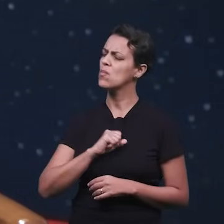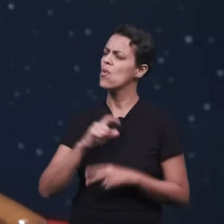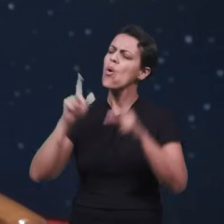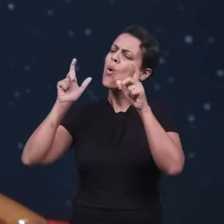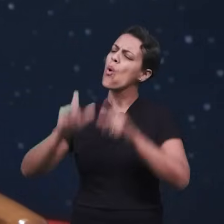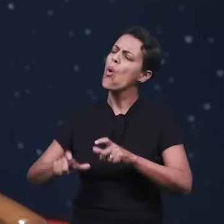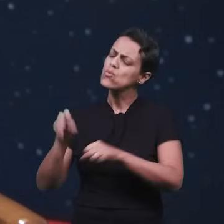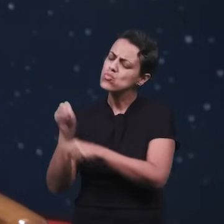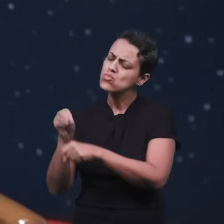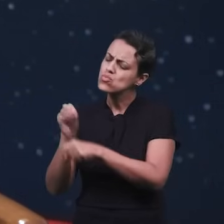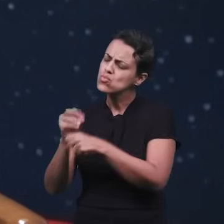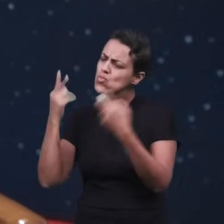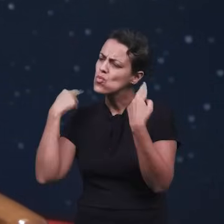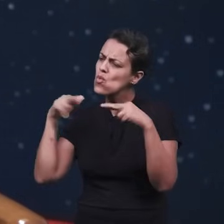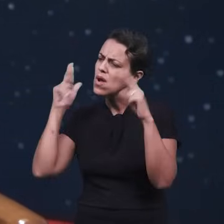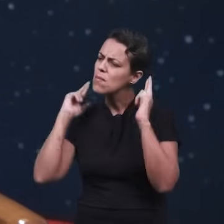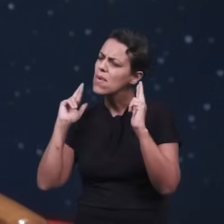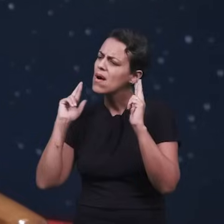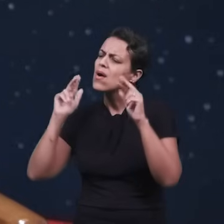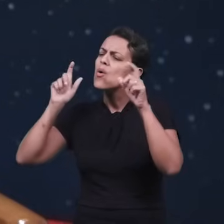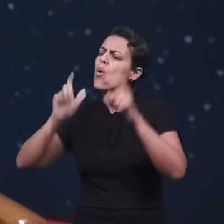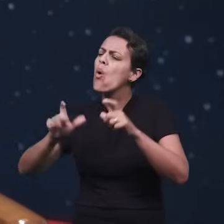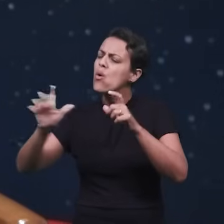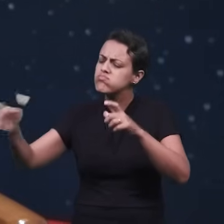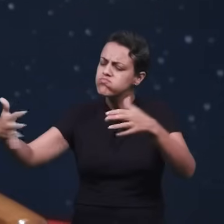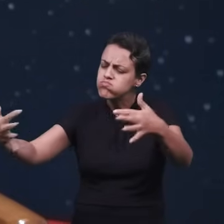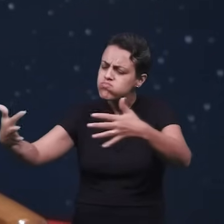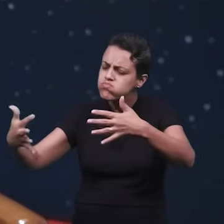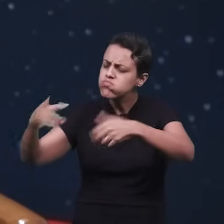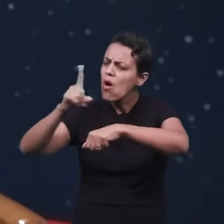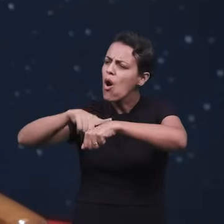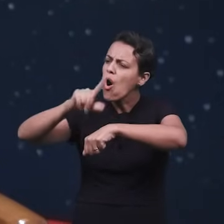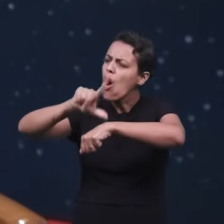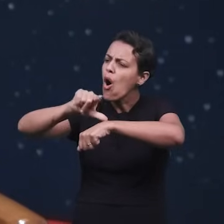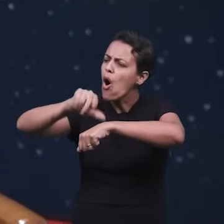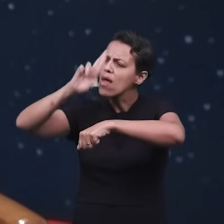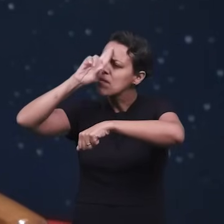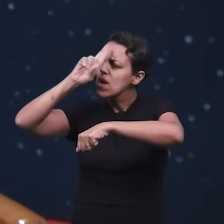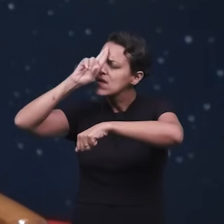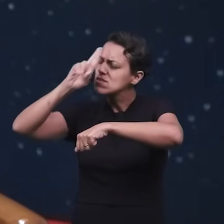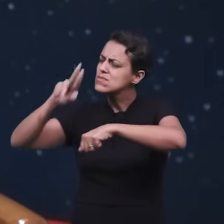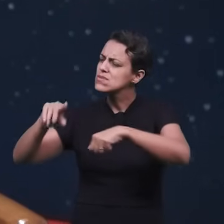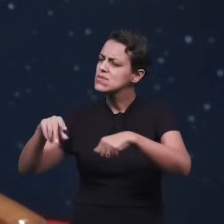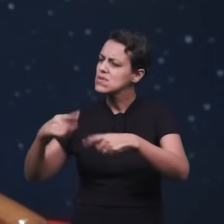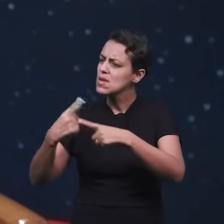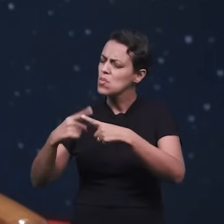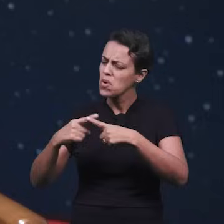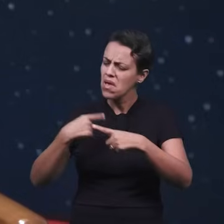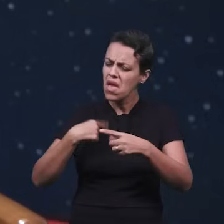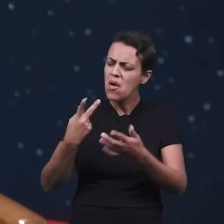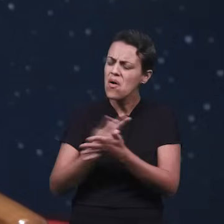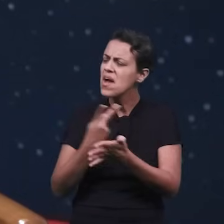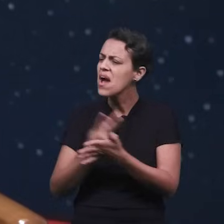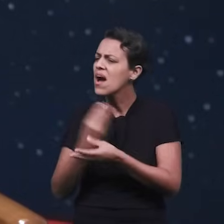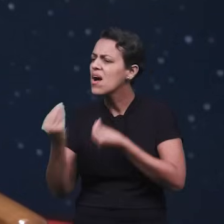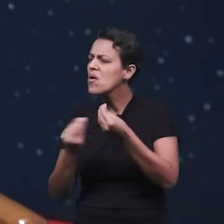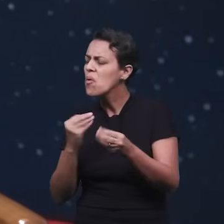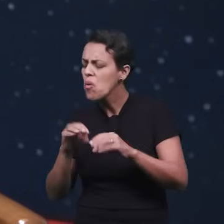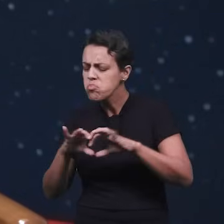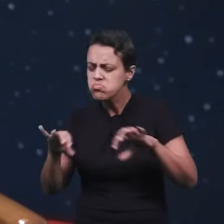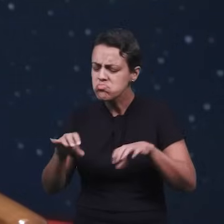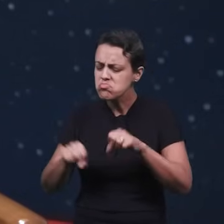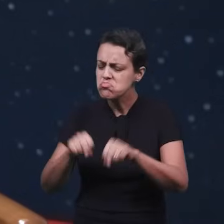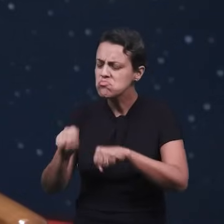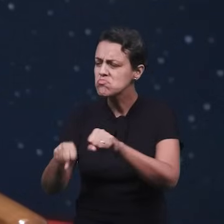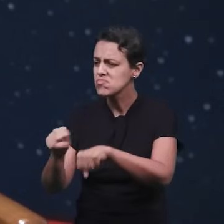onde apacentas o teu rebanho? Onde o recolhes pelo meio-dia? Pois por que razão seria eu como a que erra o pé dos rebanhos de